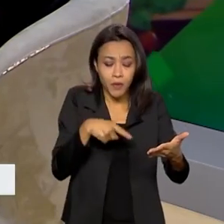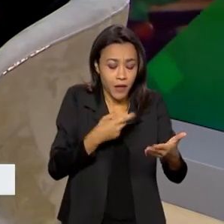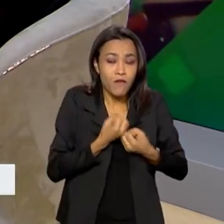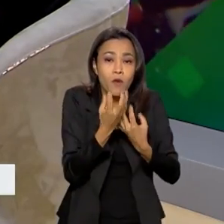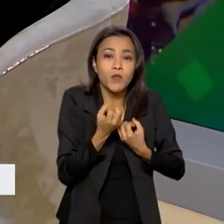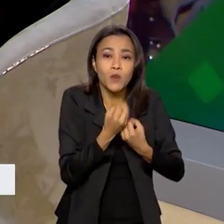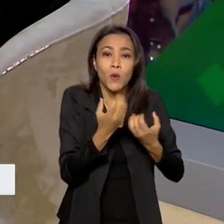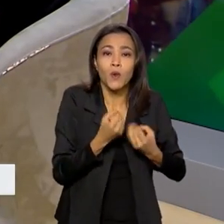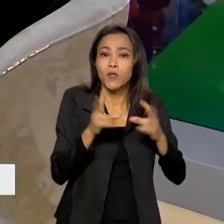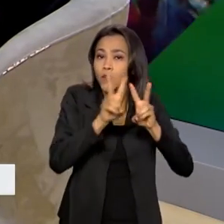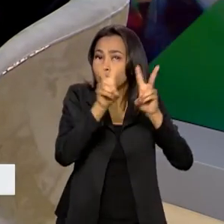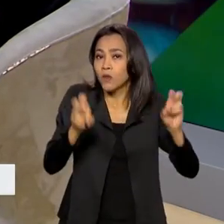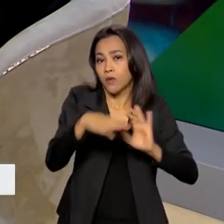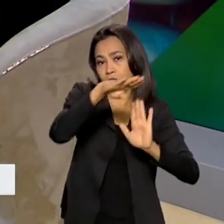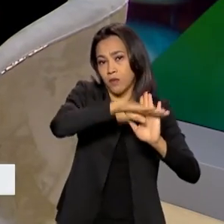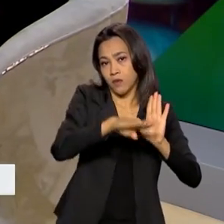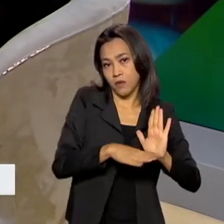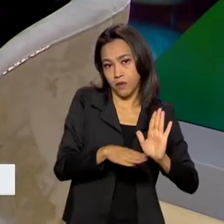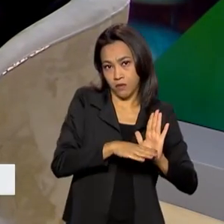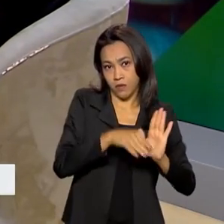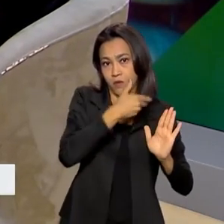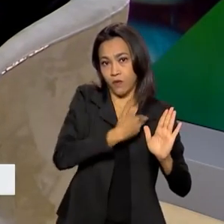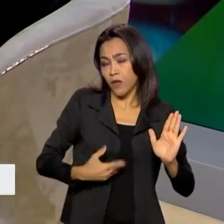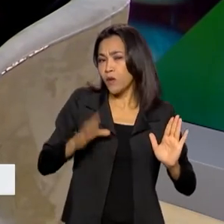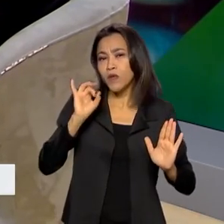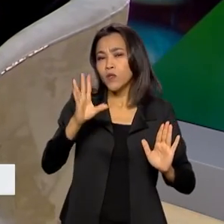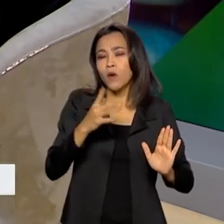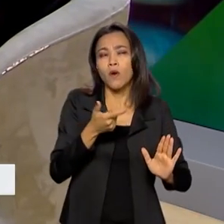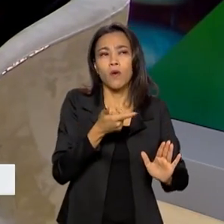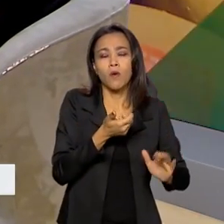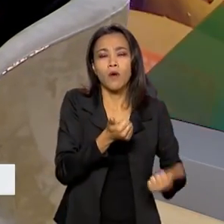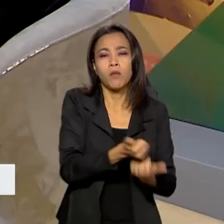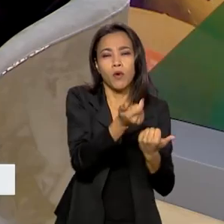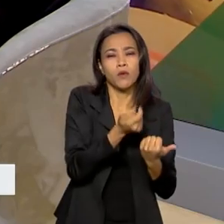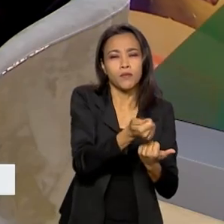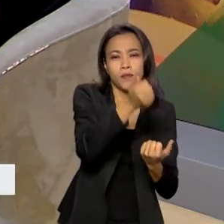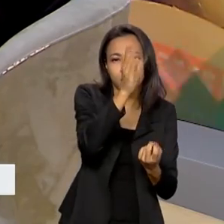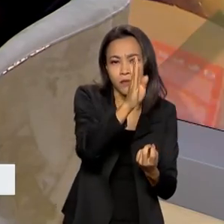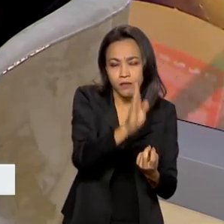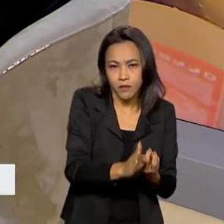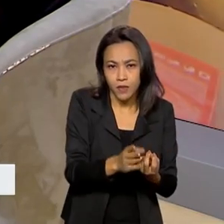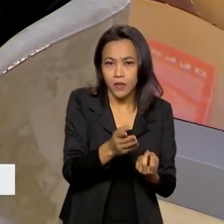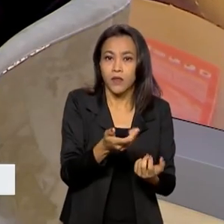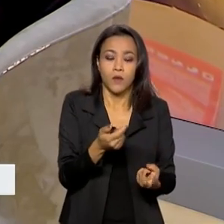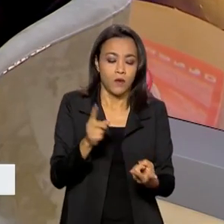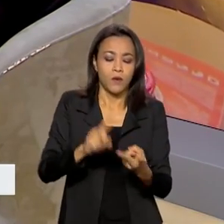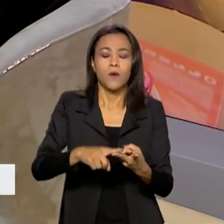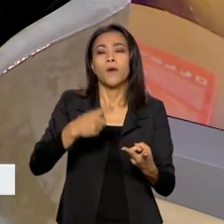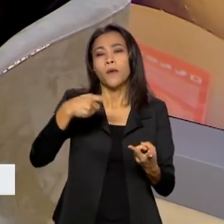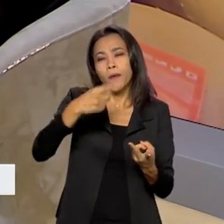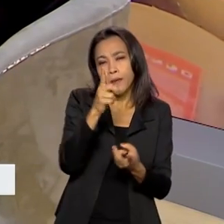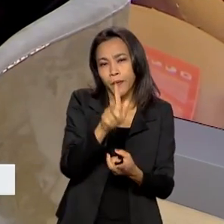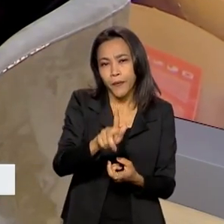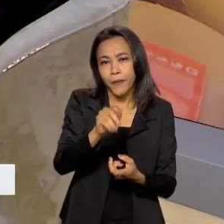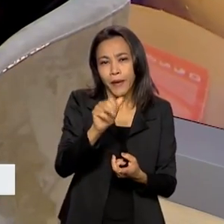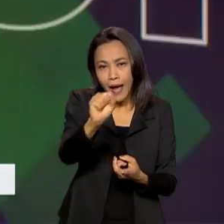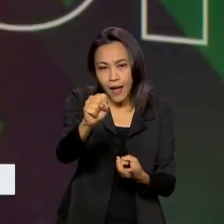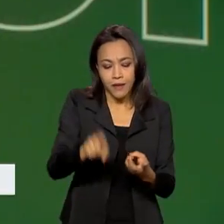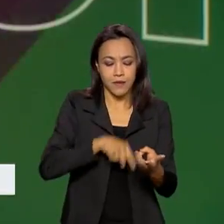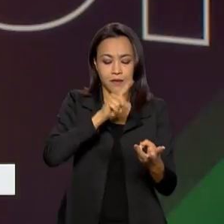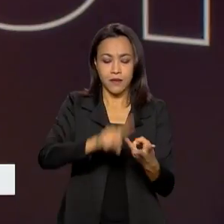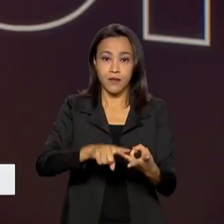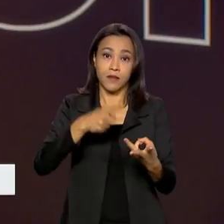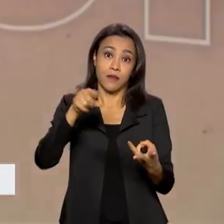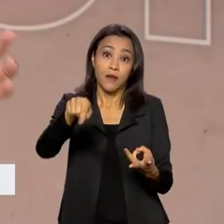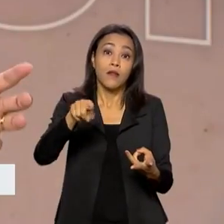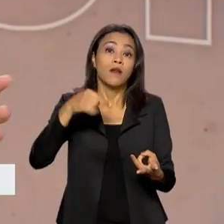federal então não só o auxílio Brasil como auxílio gás tarifa social de energia elétrica a casa verde amarela